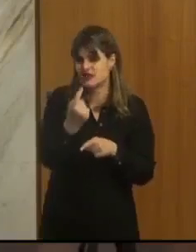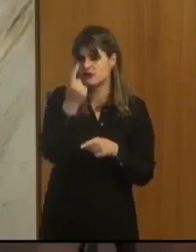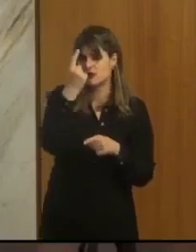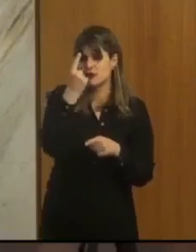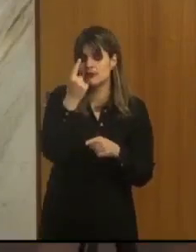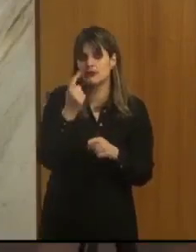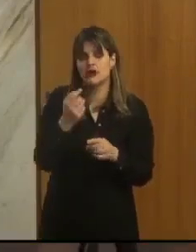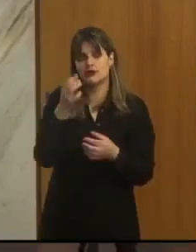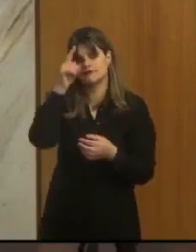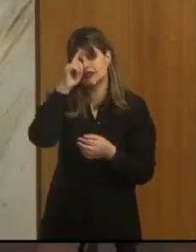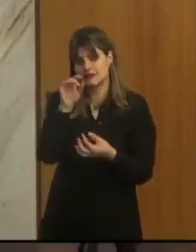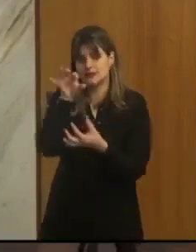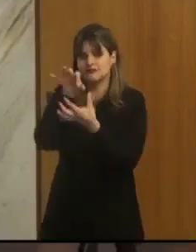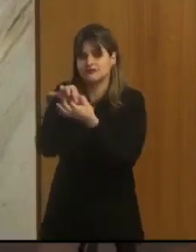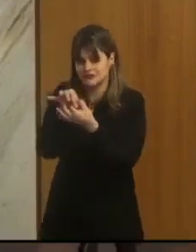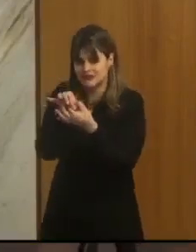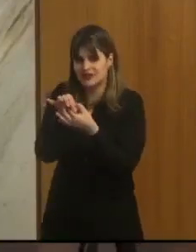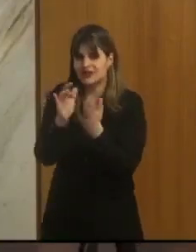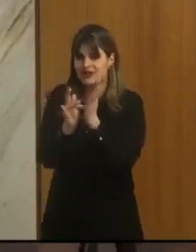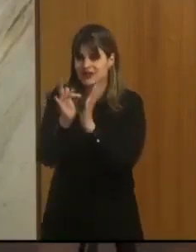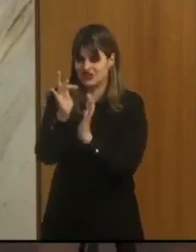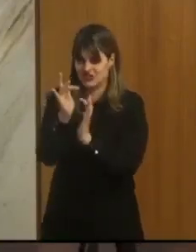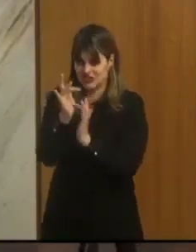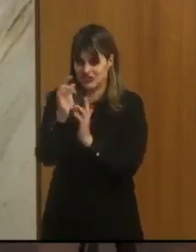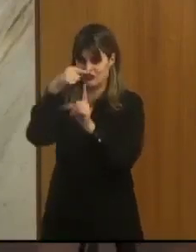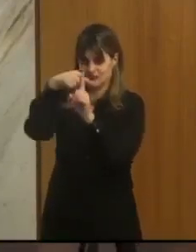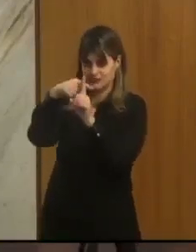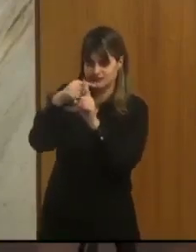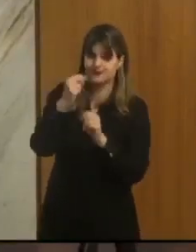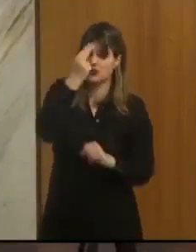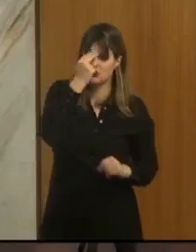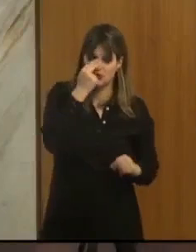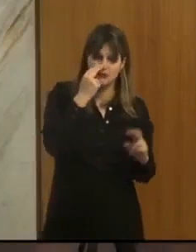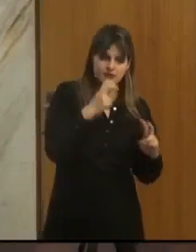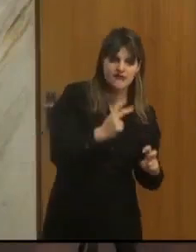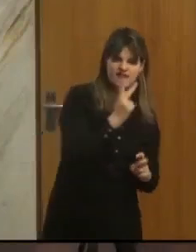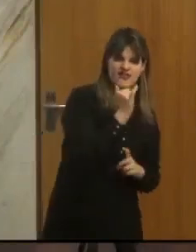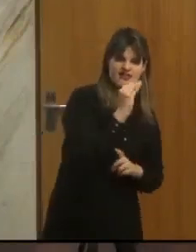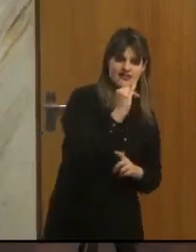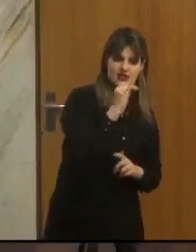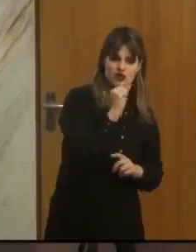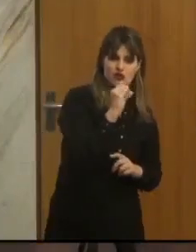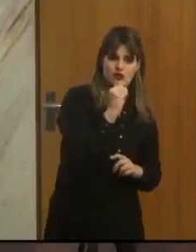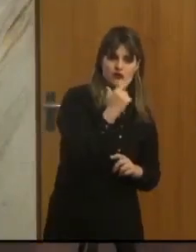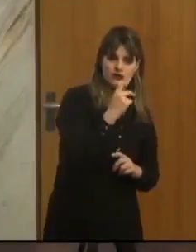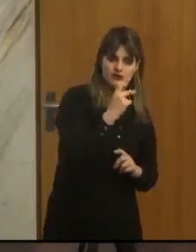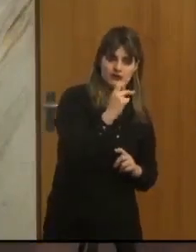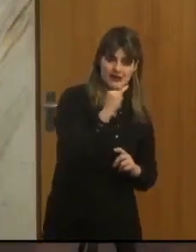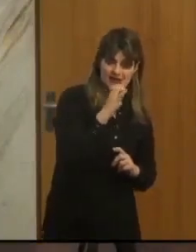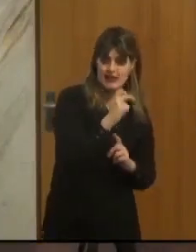o cristianismo. A guerra entre os historiadores é se é visigótica ou se é moçara.